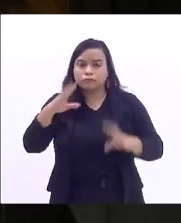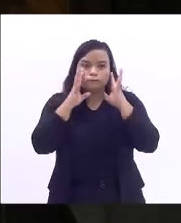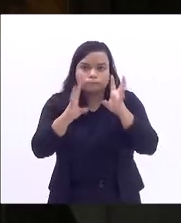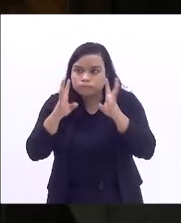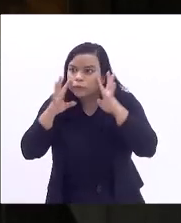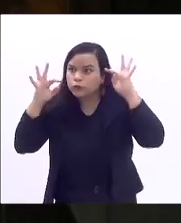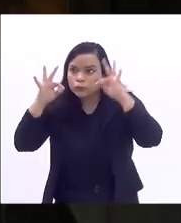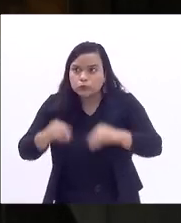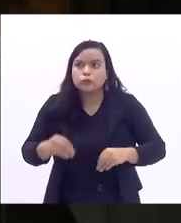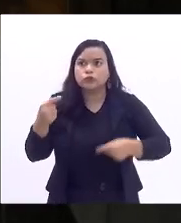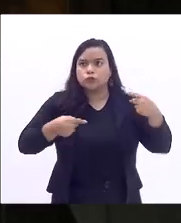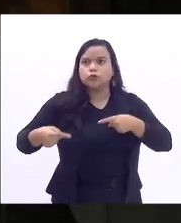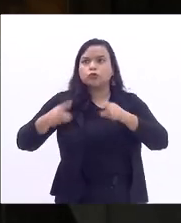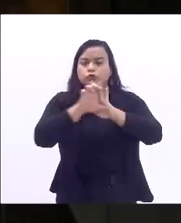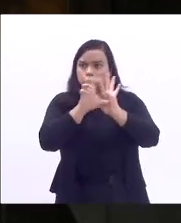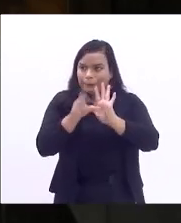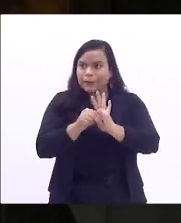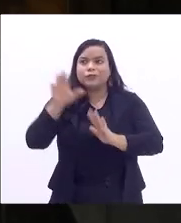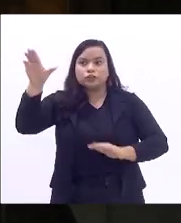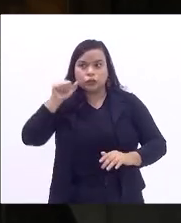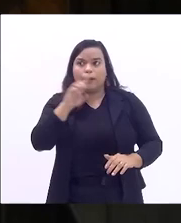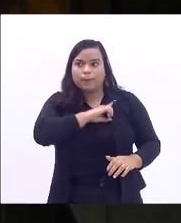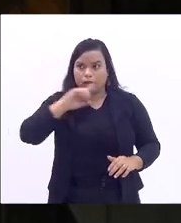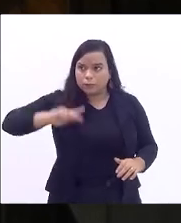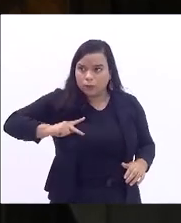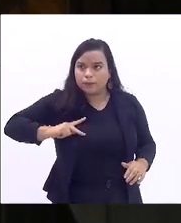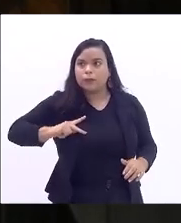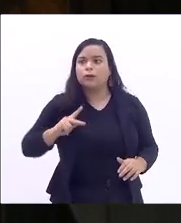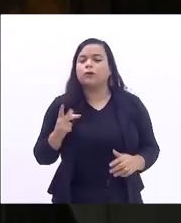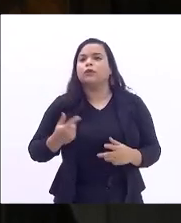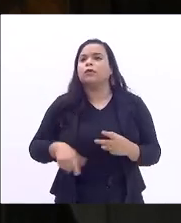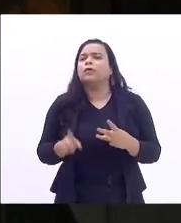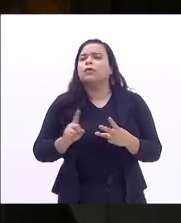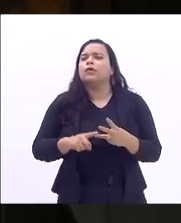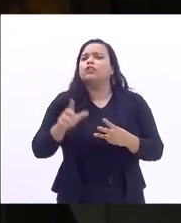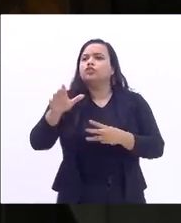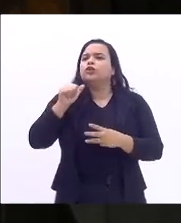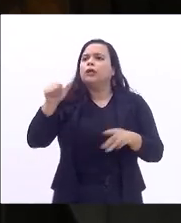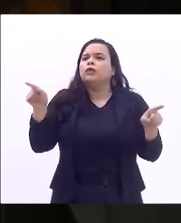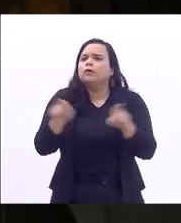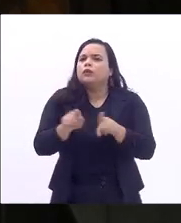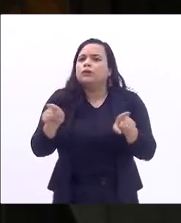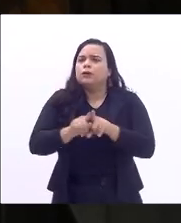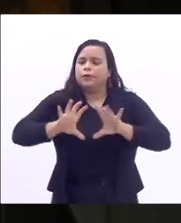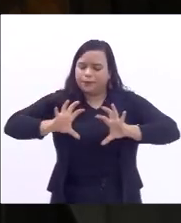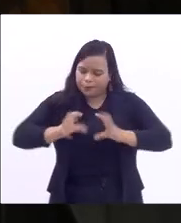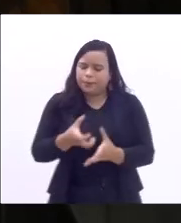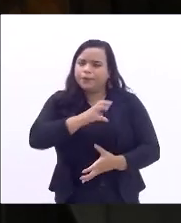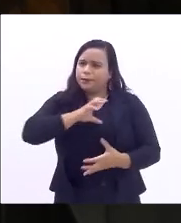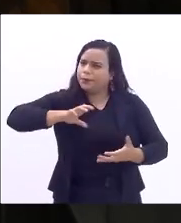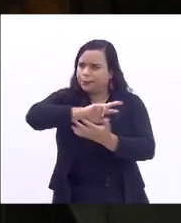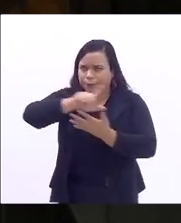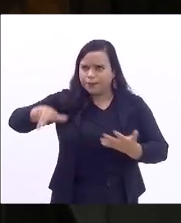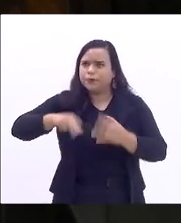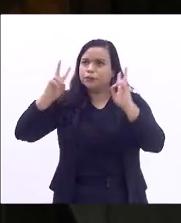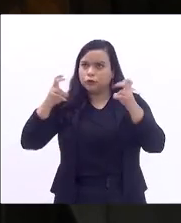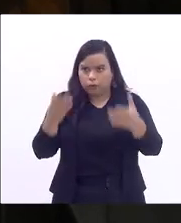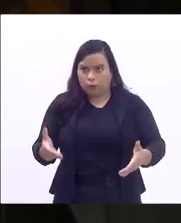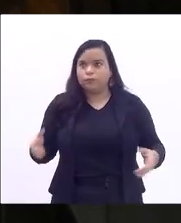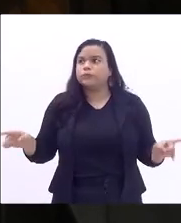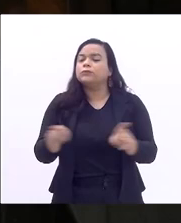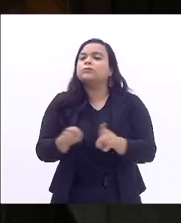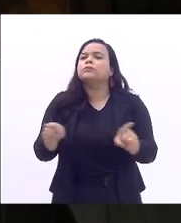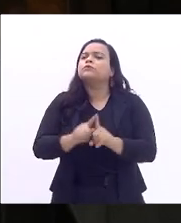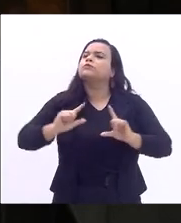todos discutir as emendas chamar Defensoria Pública chamar a arte o que versam sobre o assunto